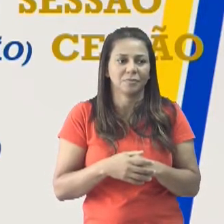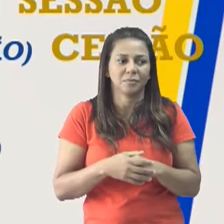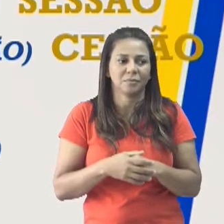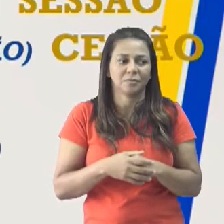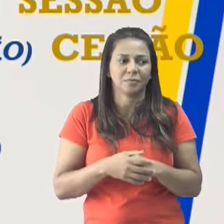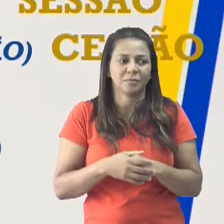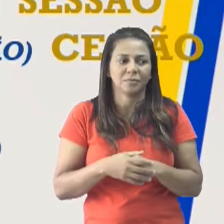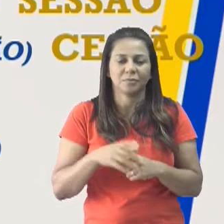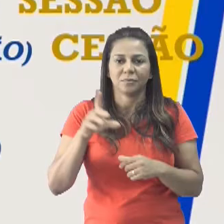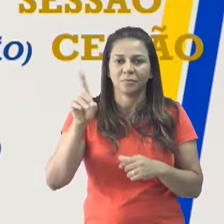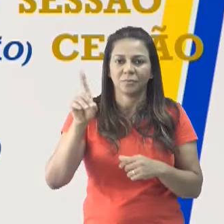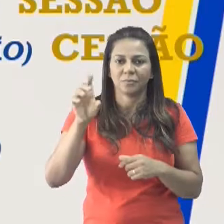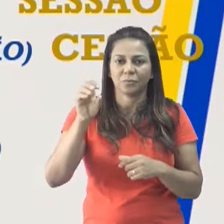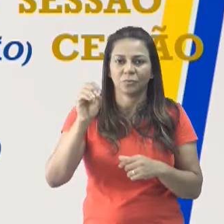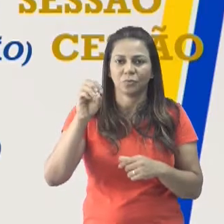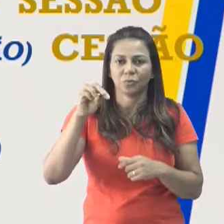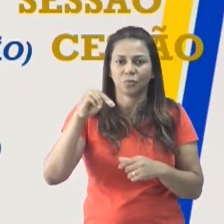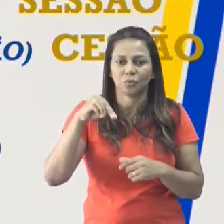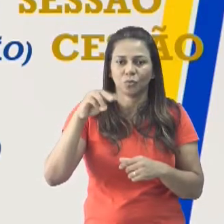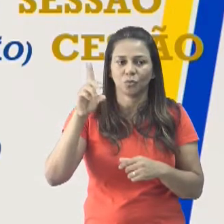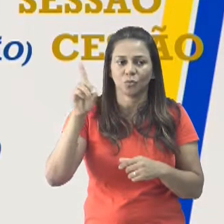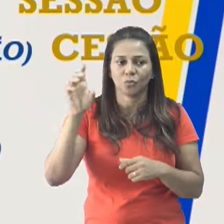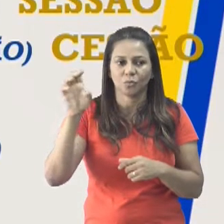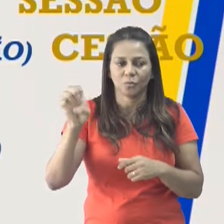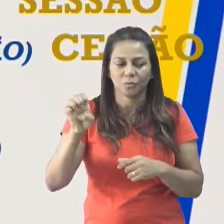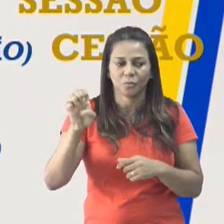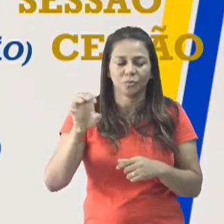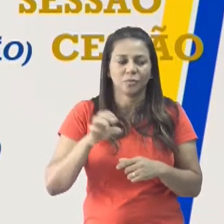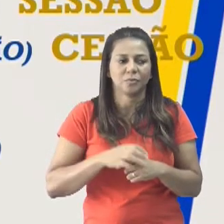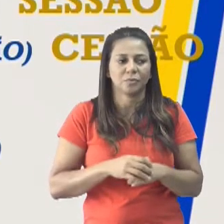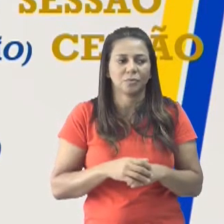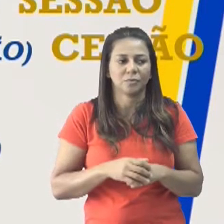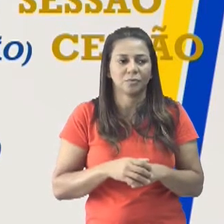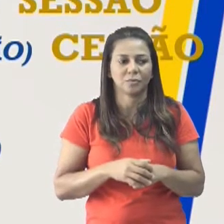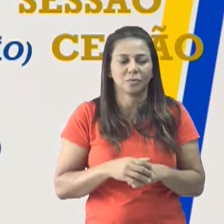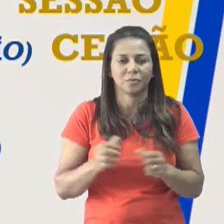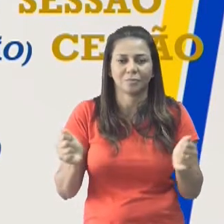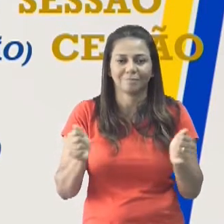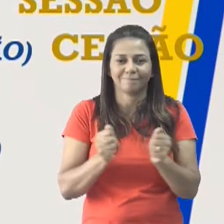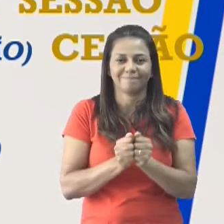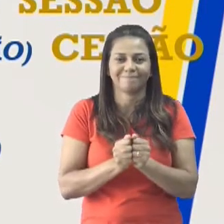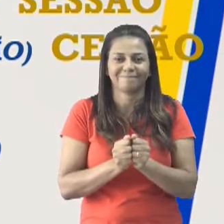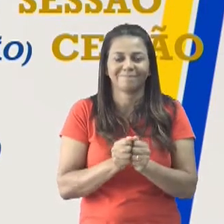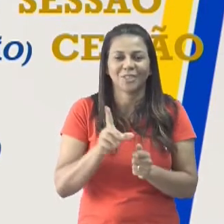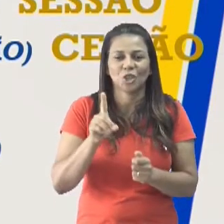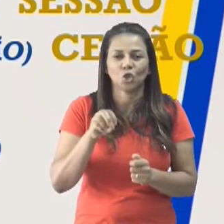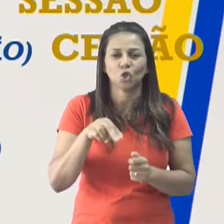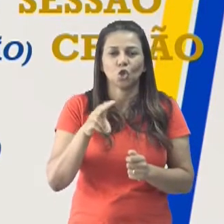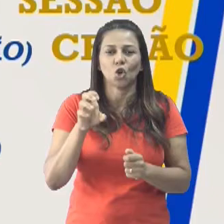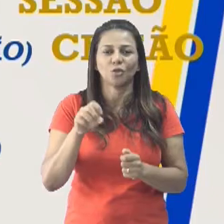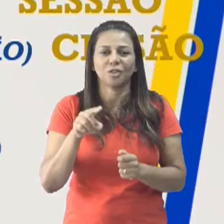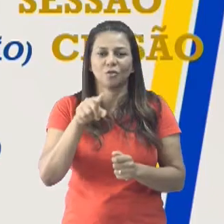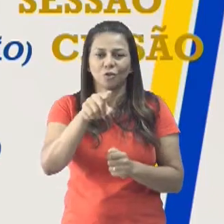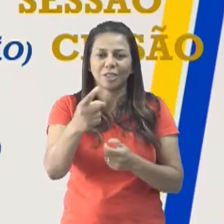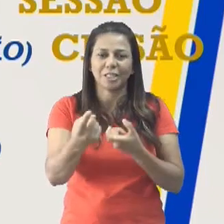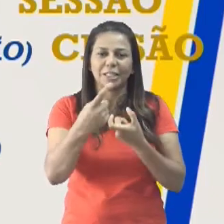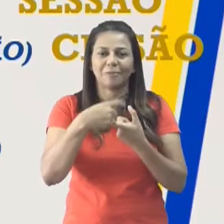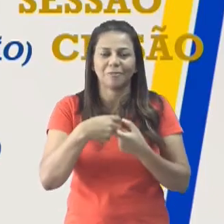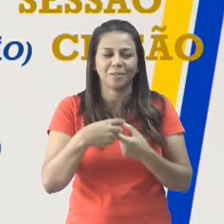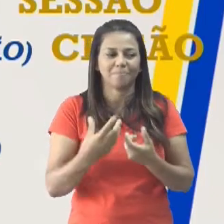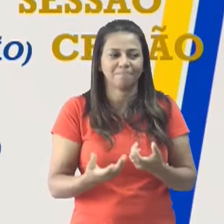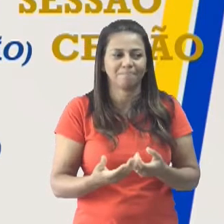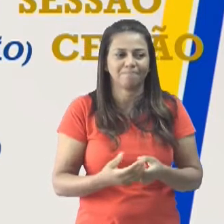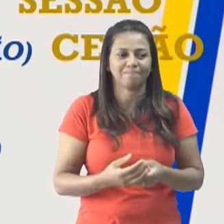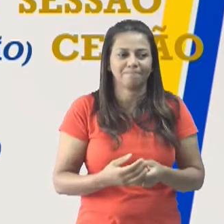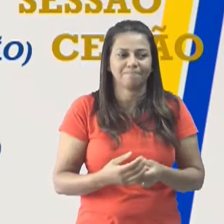Isso. De onde você está vindo? A gente faz uma contração e fica de onde você está vindo. É mais